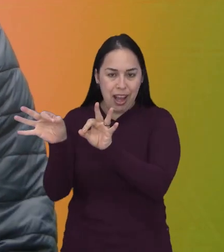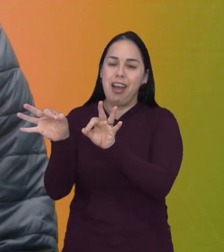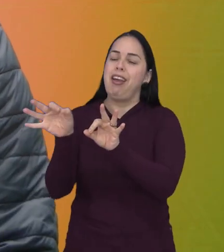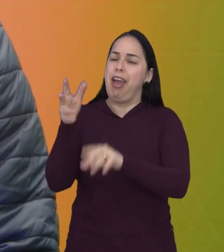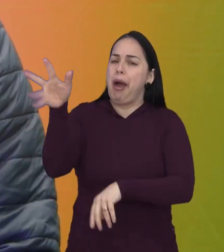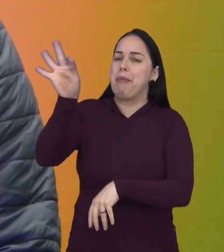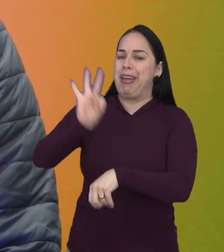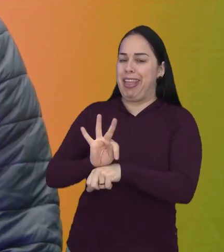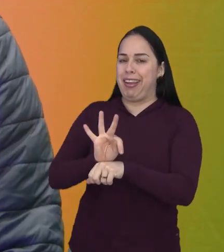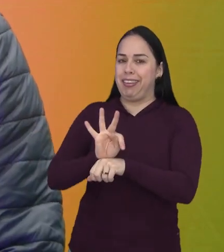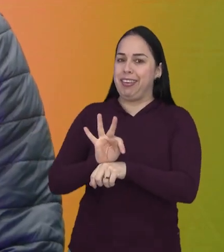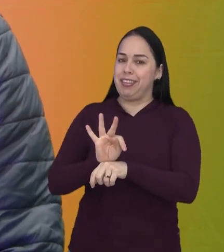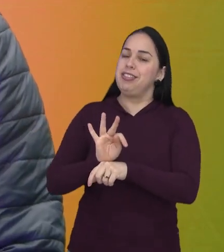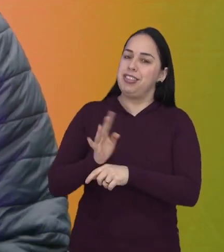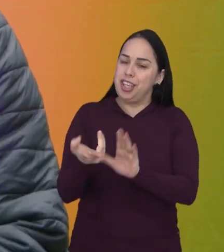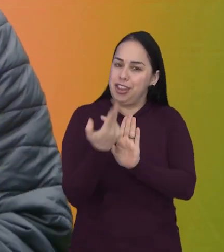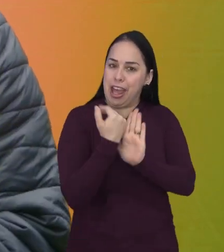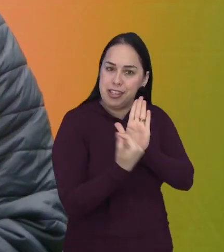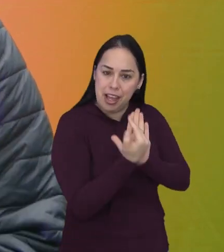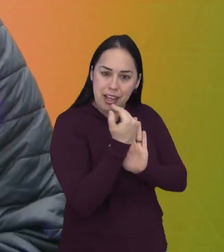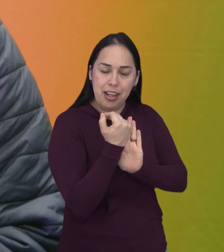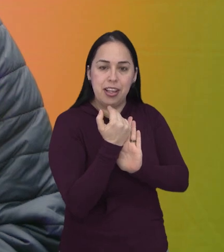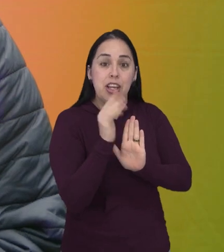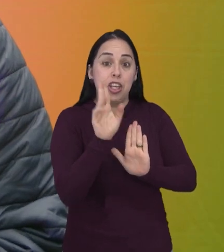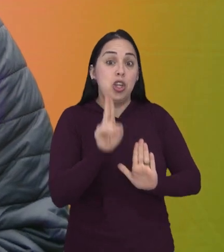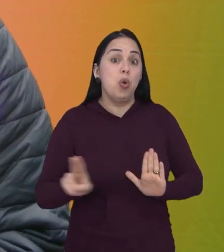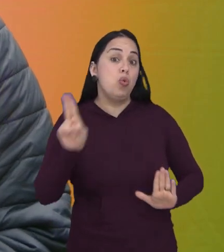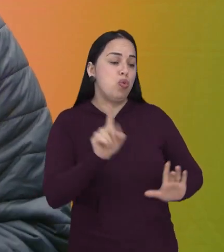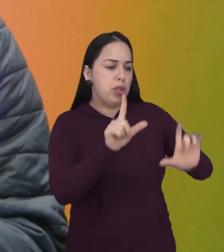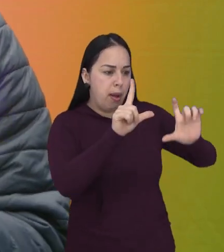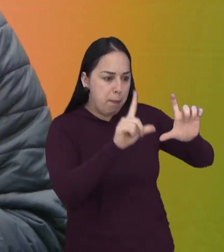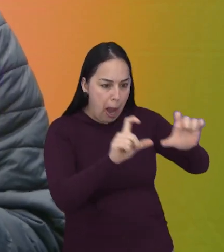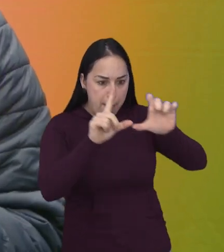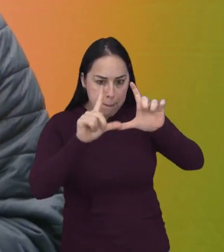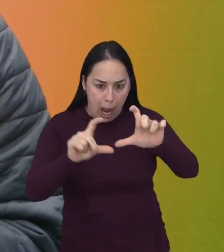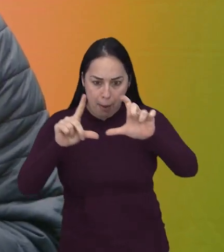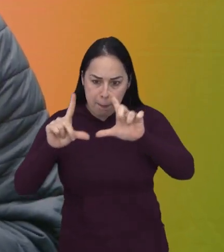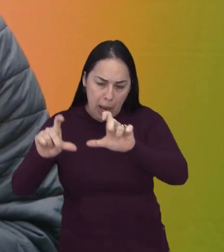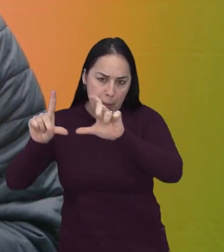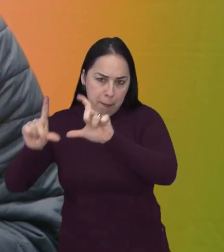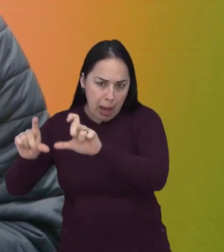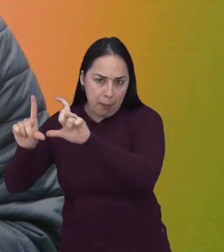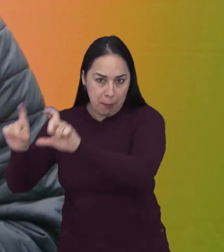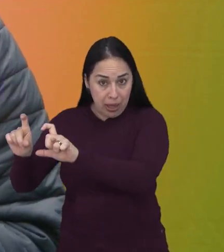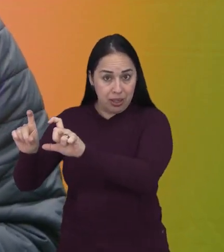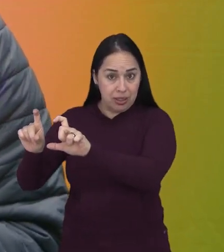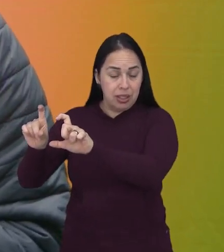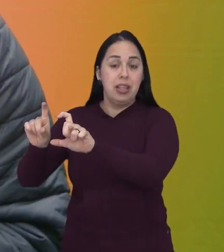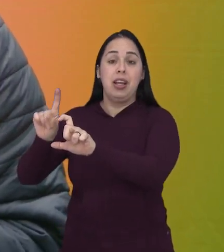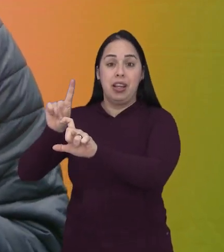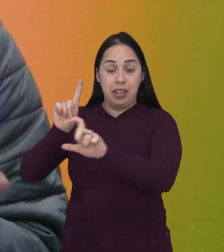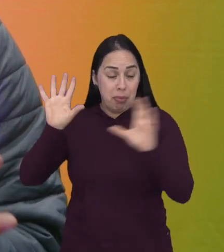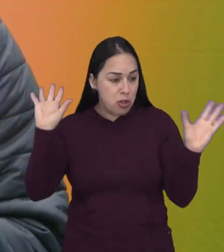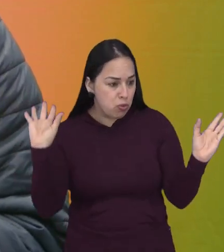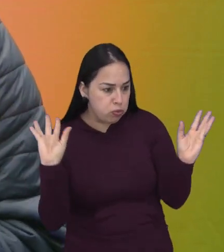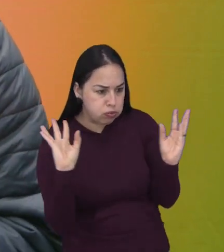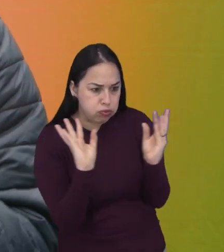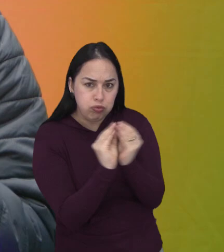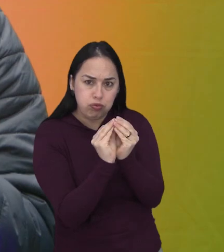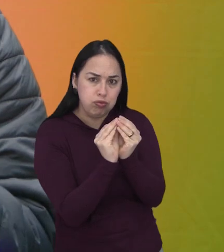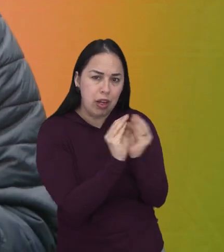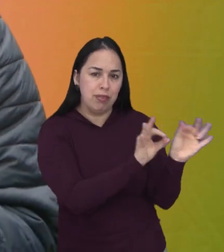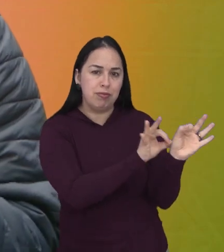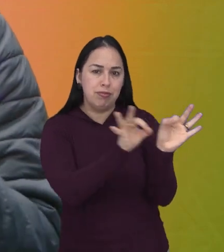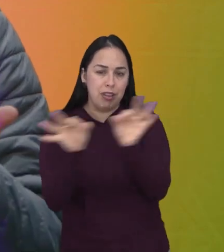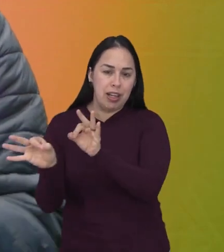essa é uma técnica de animação que usa fotografias de objetos com ligeiras diferenciações de posição ou formato entre uma foto e